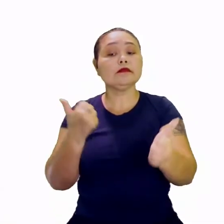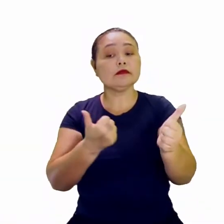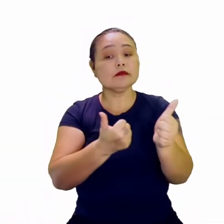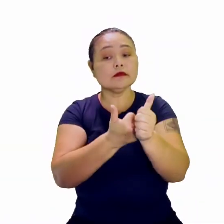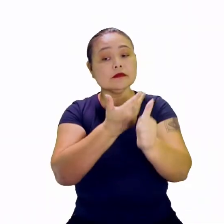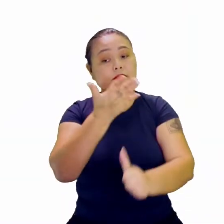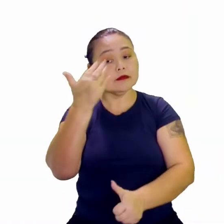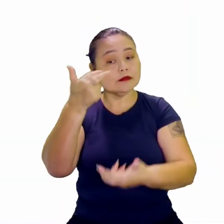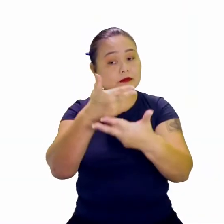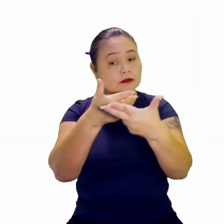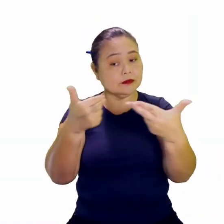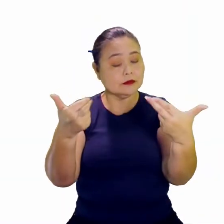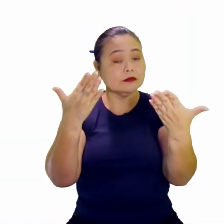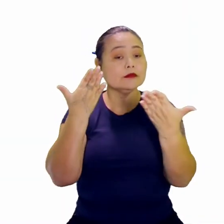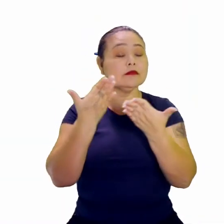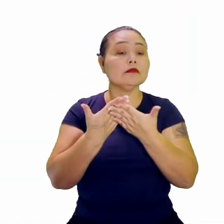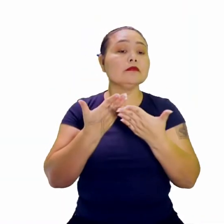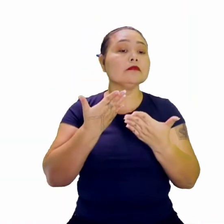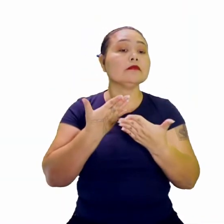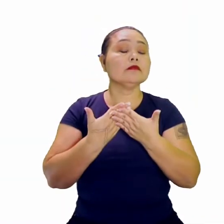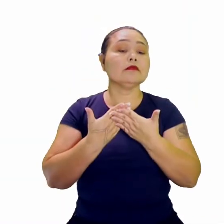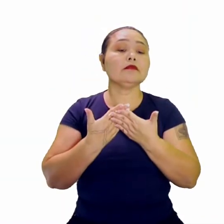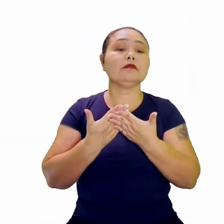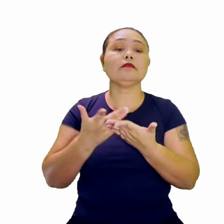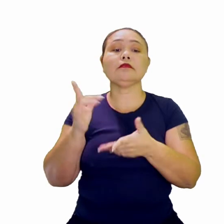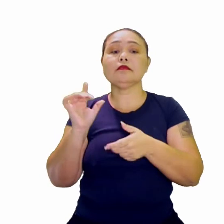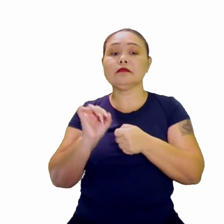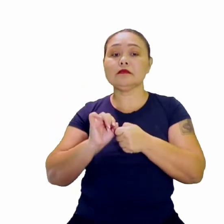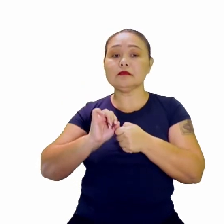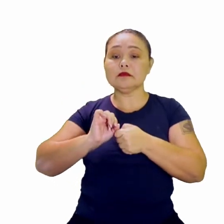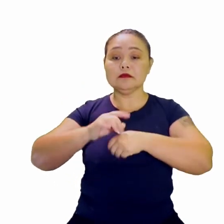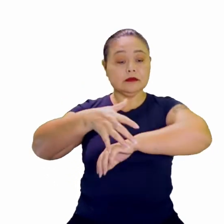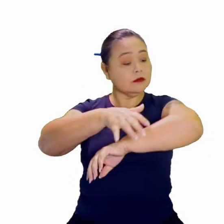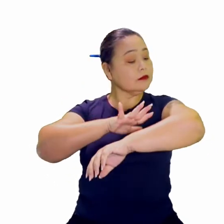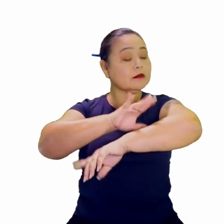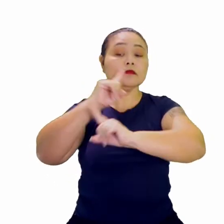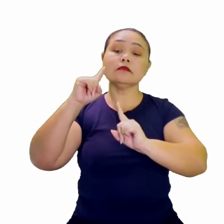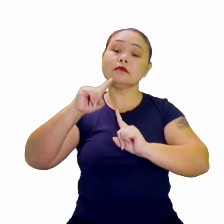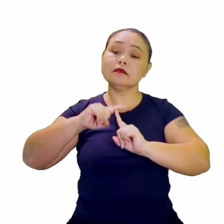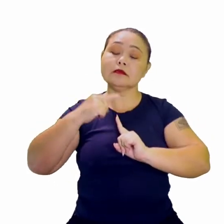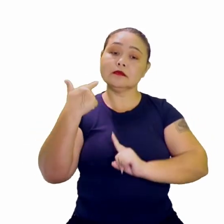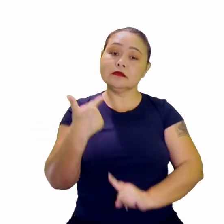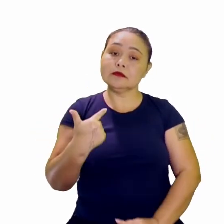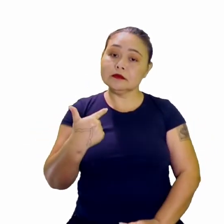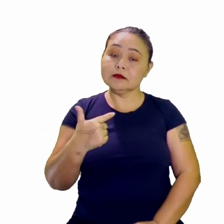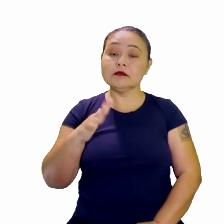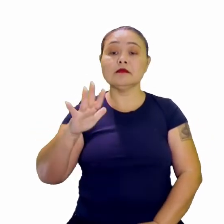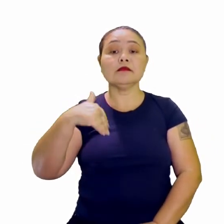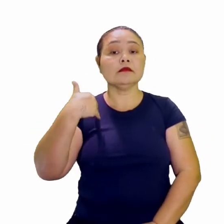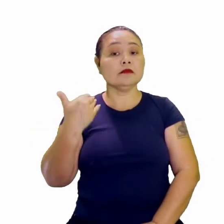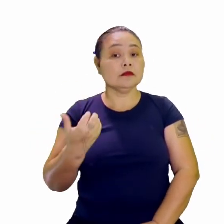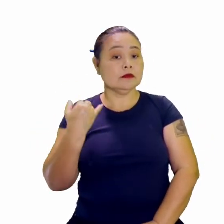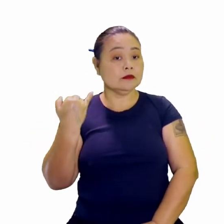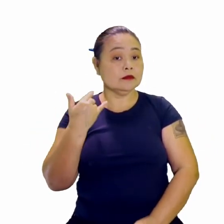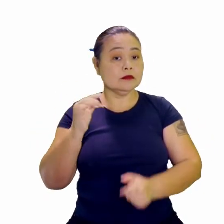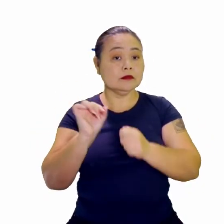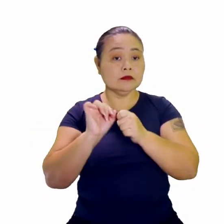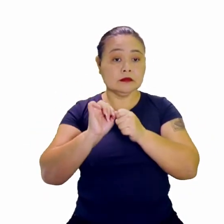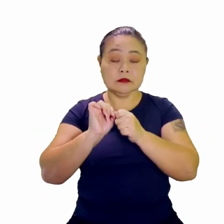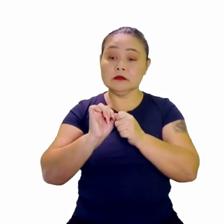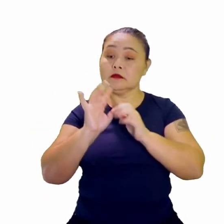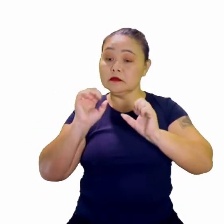ver. E aí nós temos as fibras do tipo 2, elas vão ser recrutadas então em esforços de